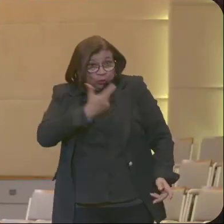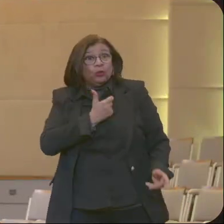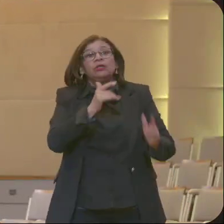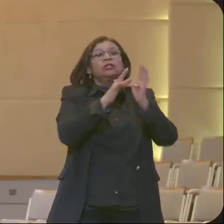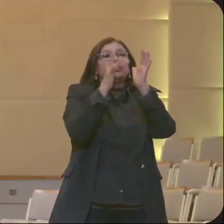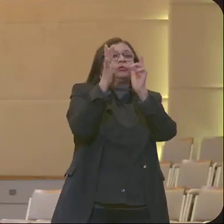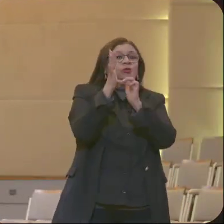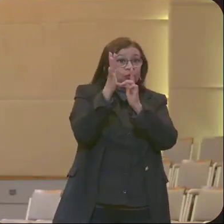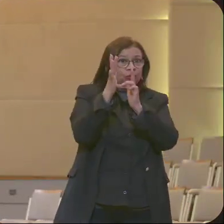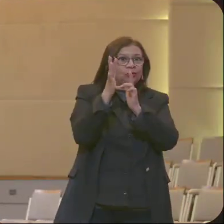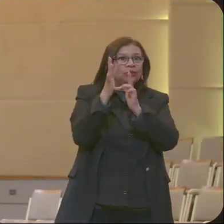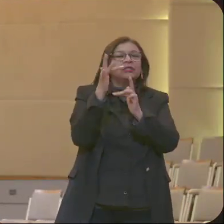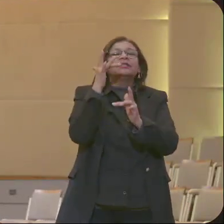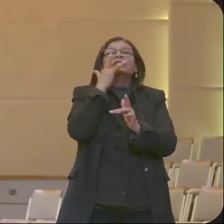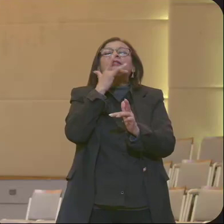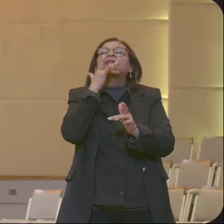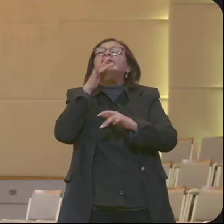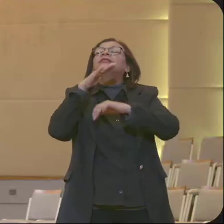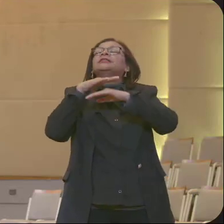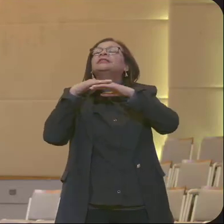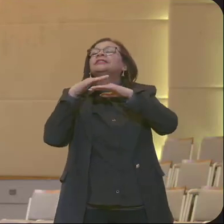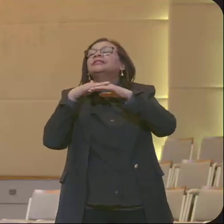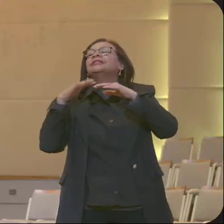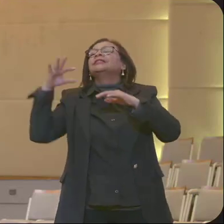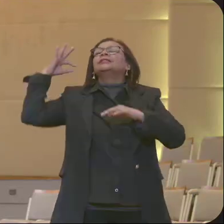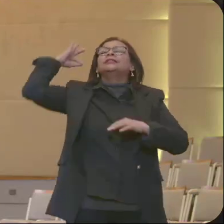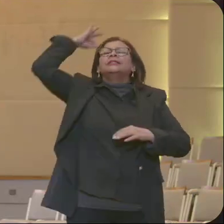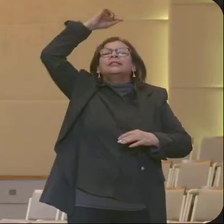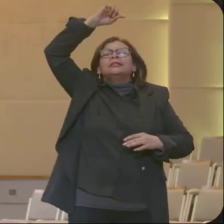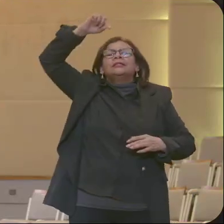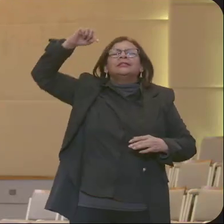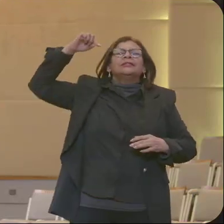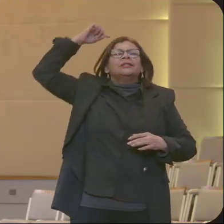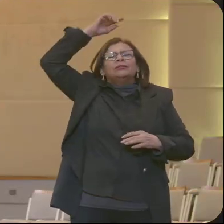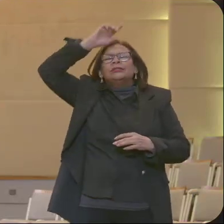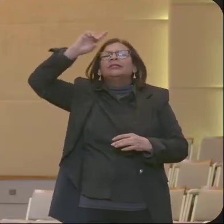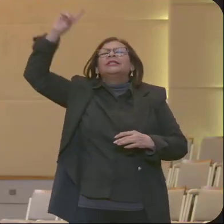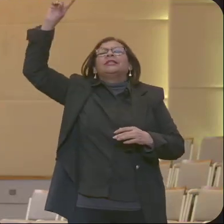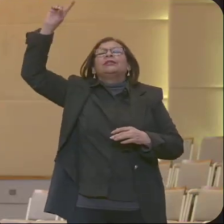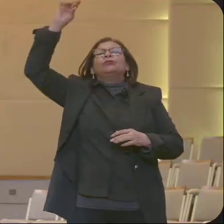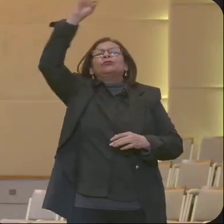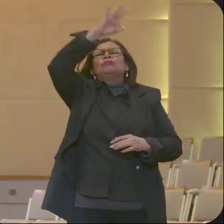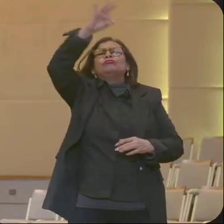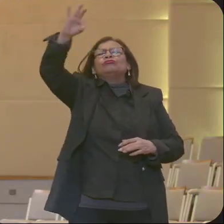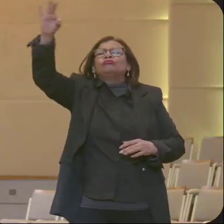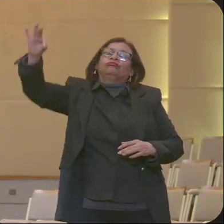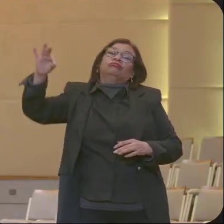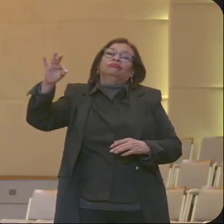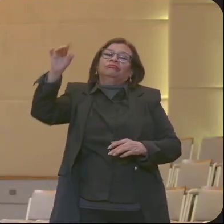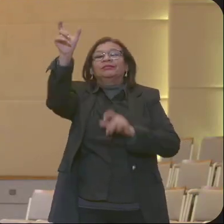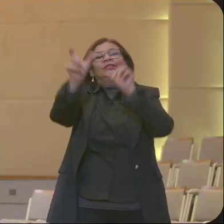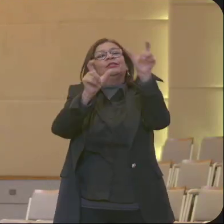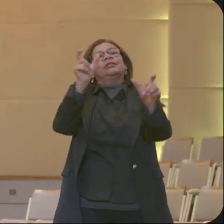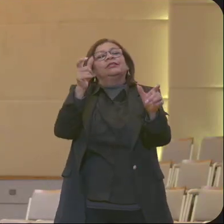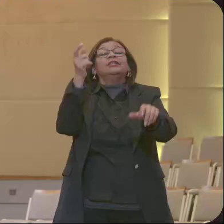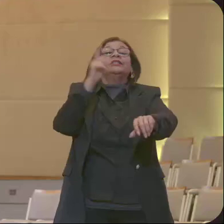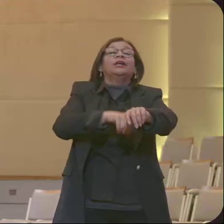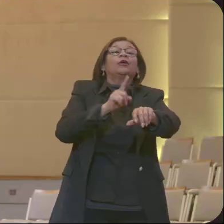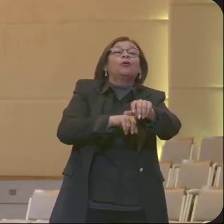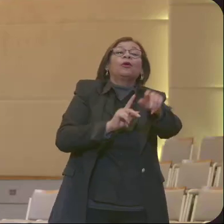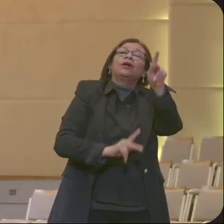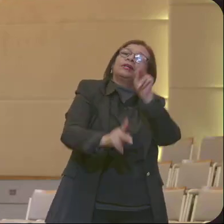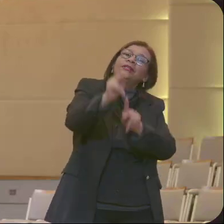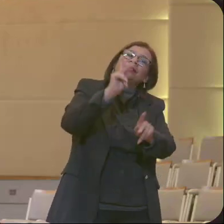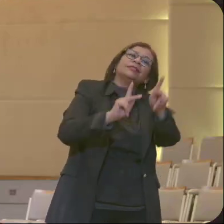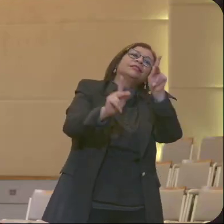Jesus, e a mais doce consolação do Espírito Santo de Deus, seja com cada um, desde agora, para